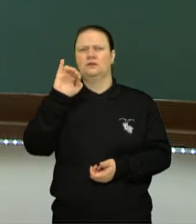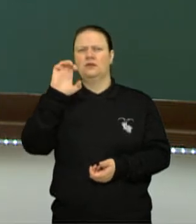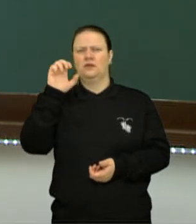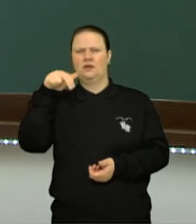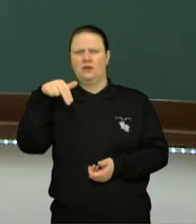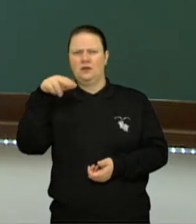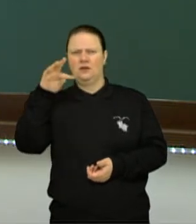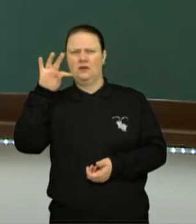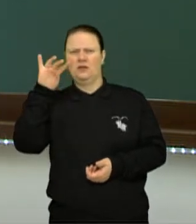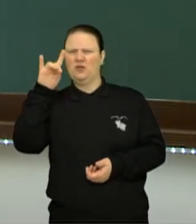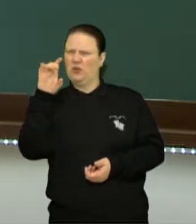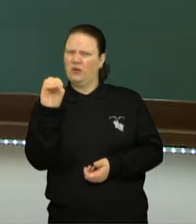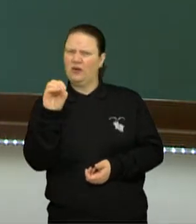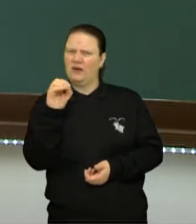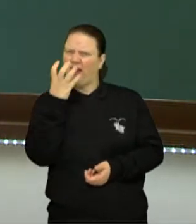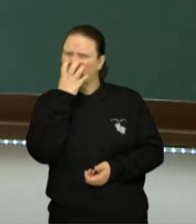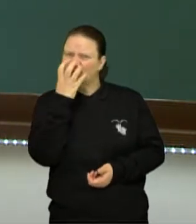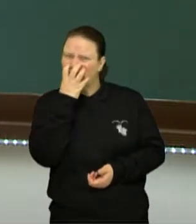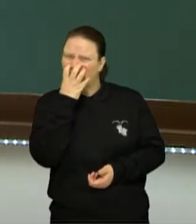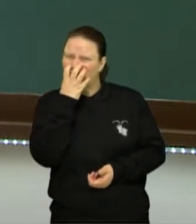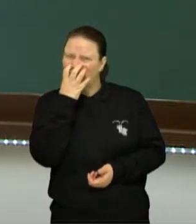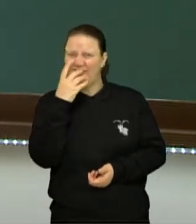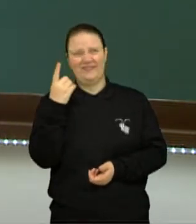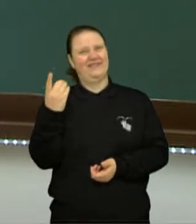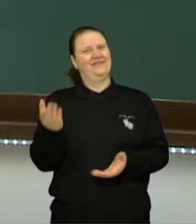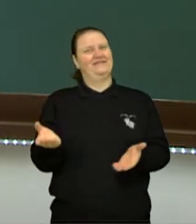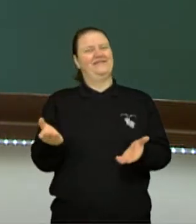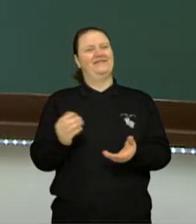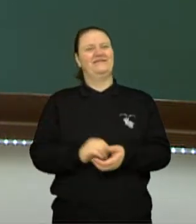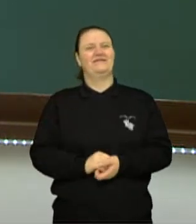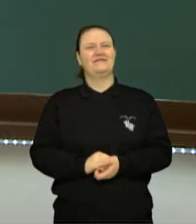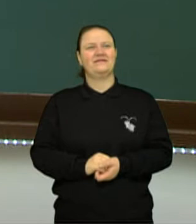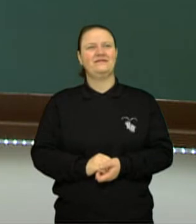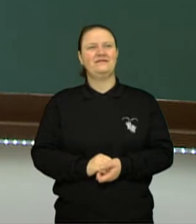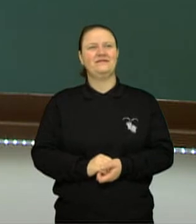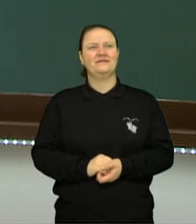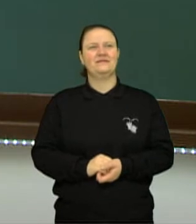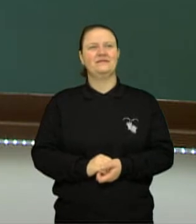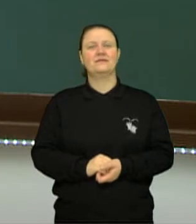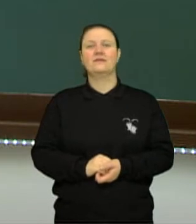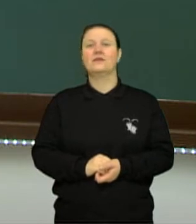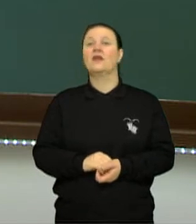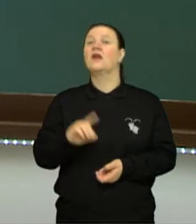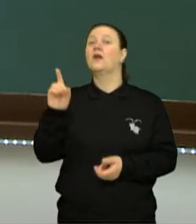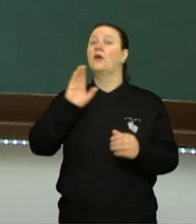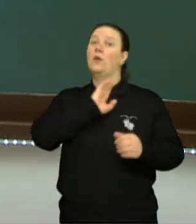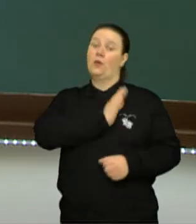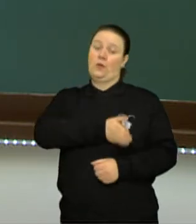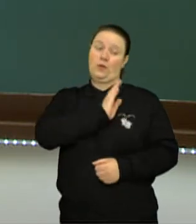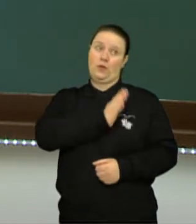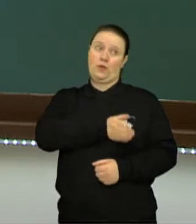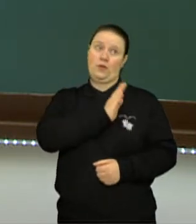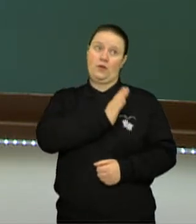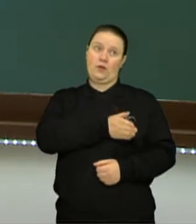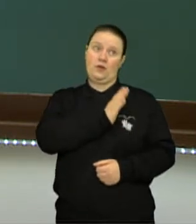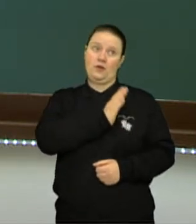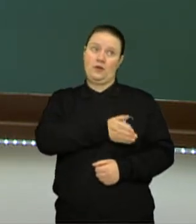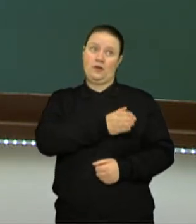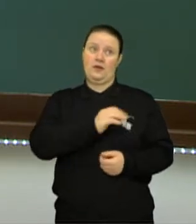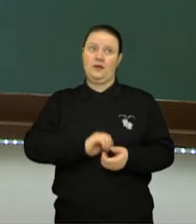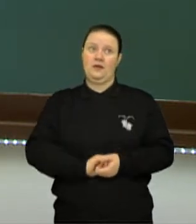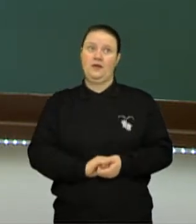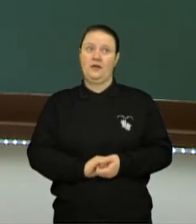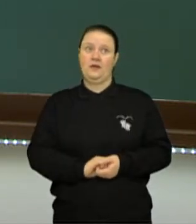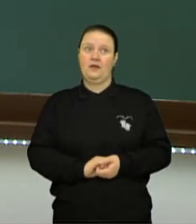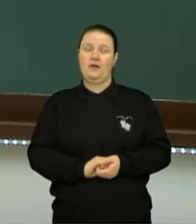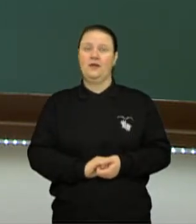latindo? Cachorro? Vamos ver. Pero hay un corazón. Entonces, aquí,